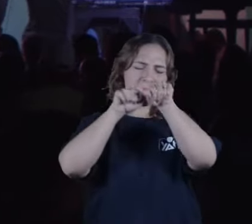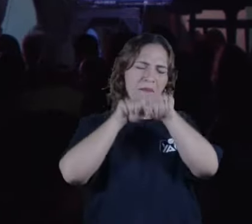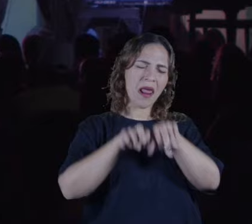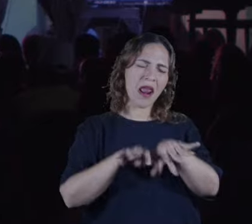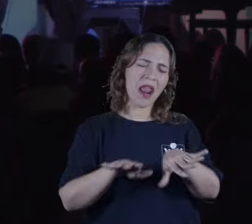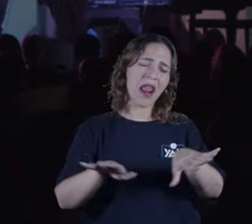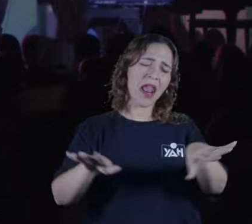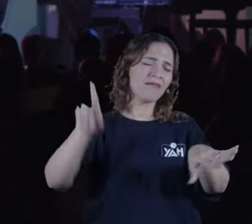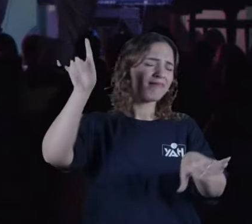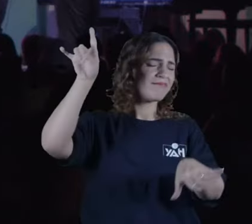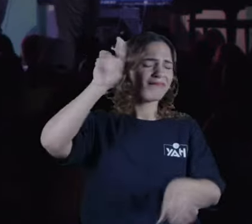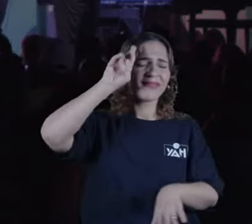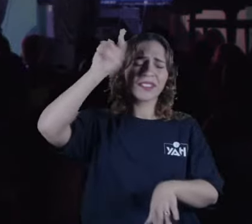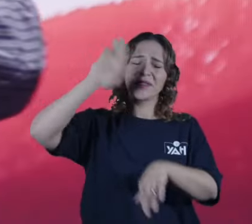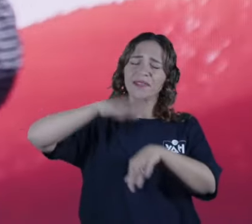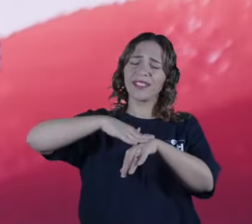igreja.